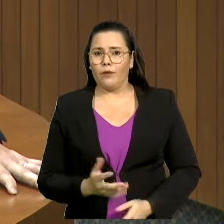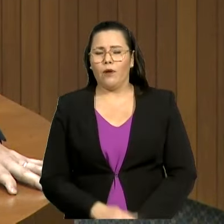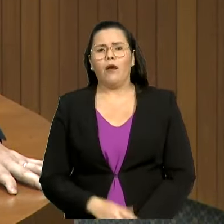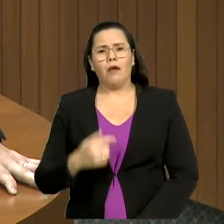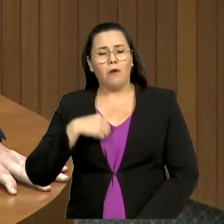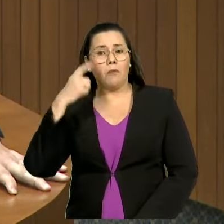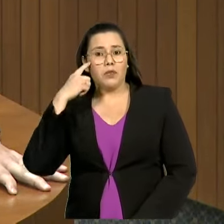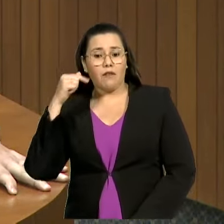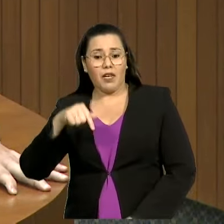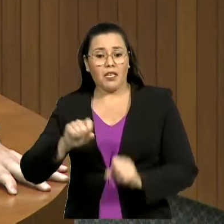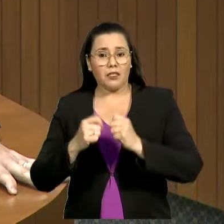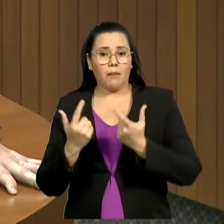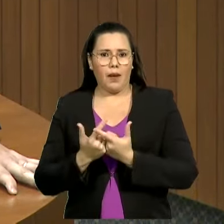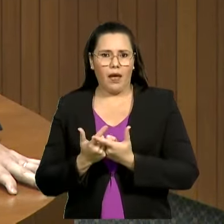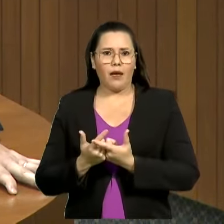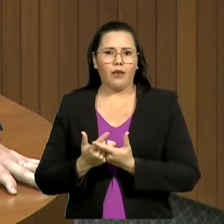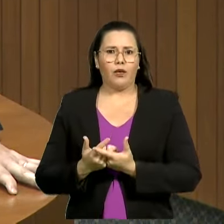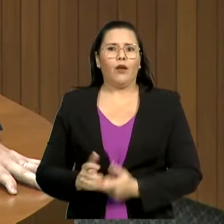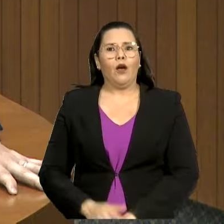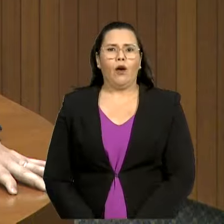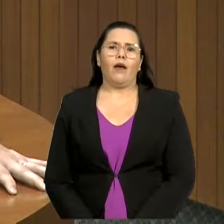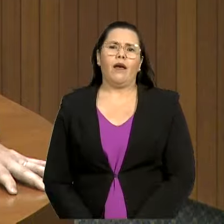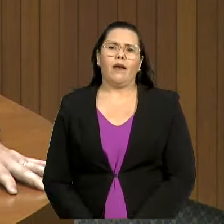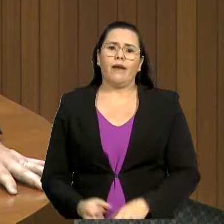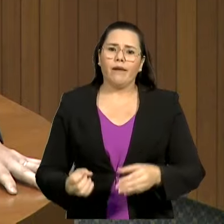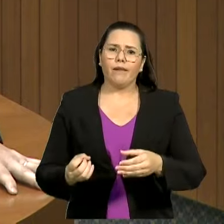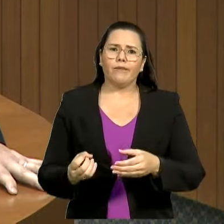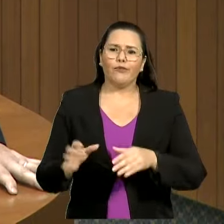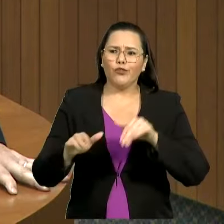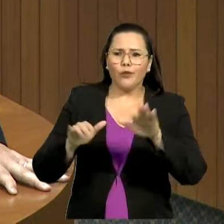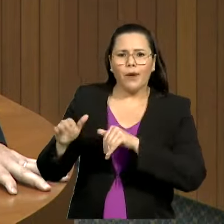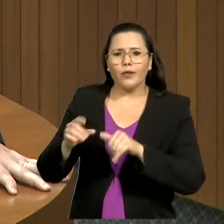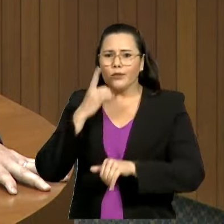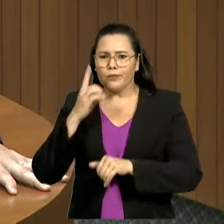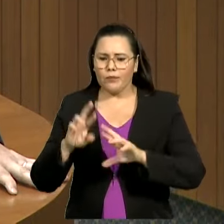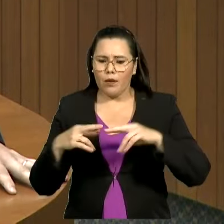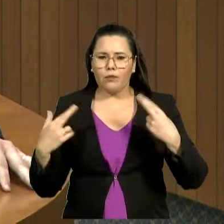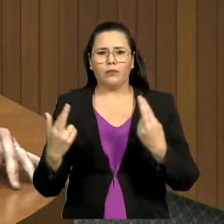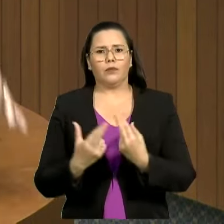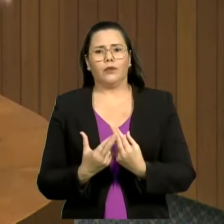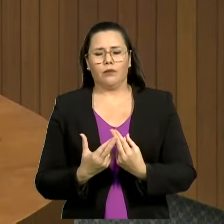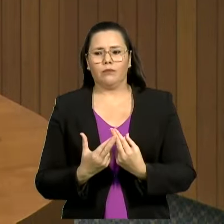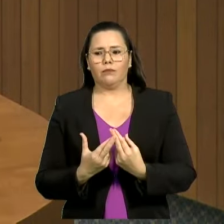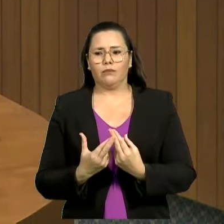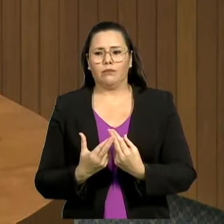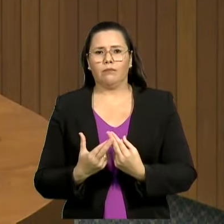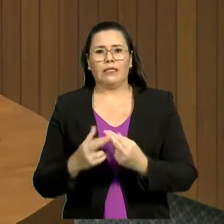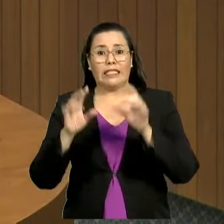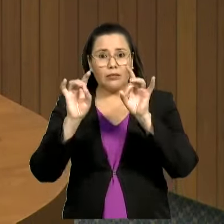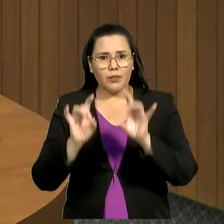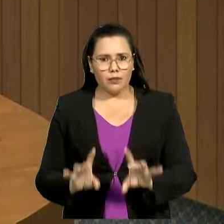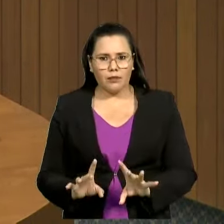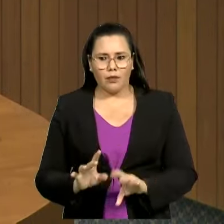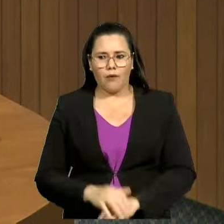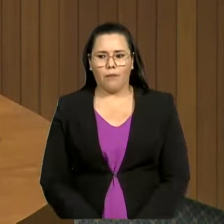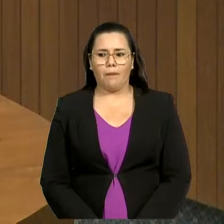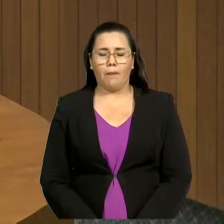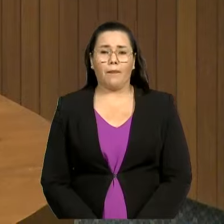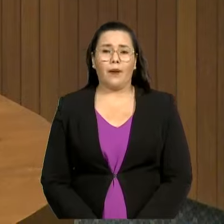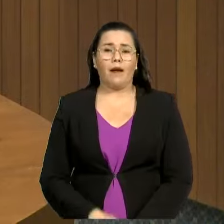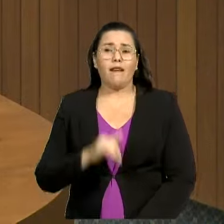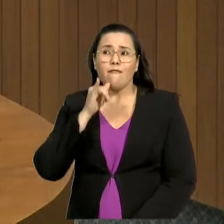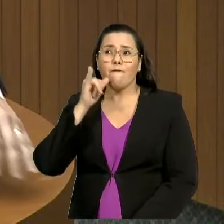reuniria. Talvez até, meu presidente Arnaldo, de forma extraordinária, para dizer ao Supremo Tribunal Federal e